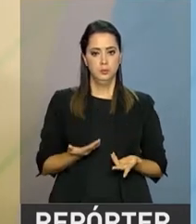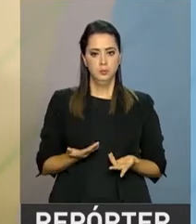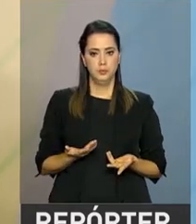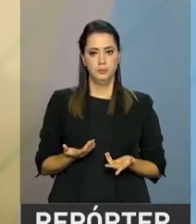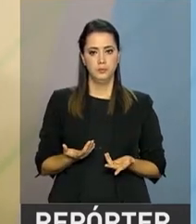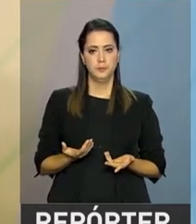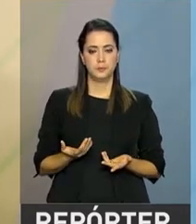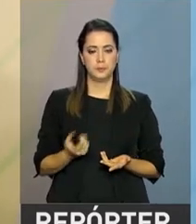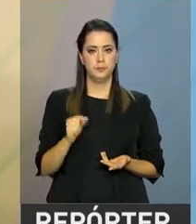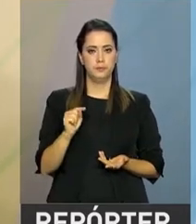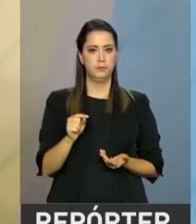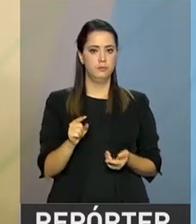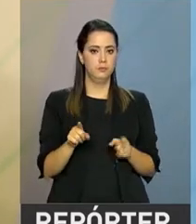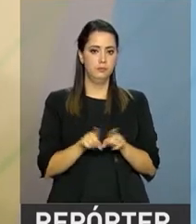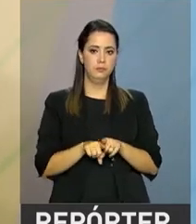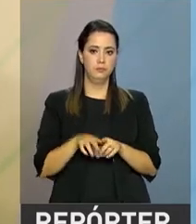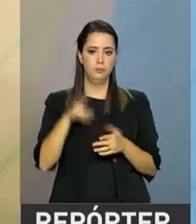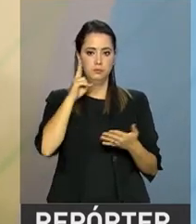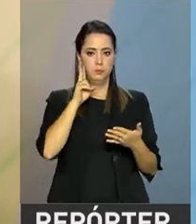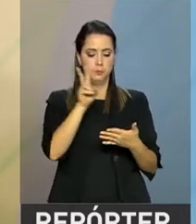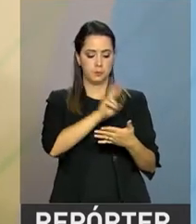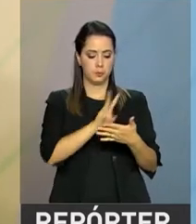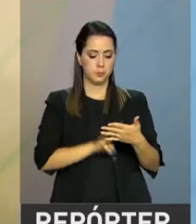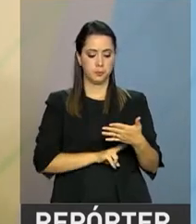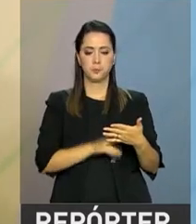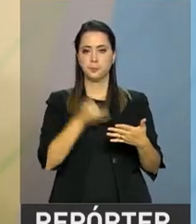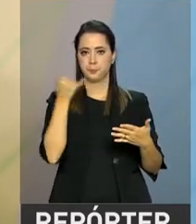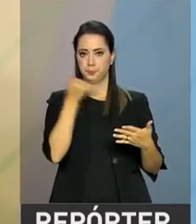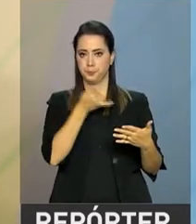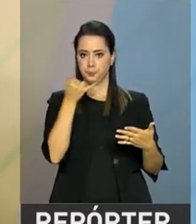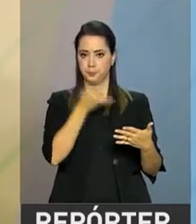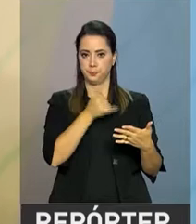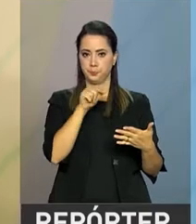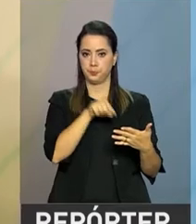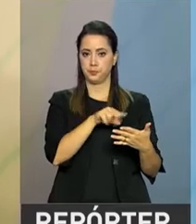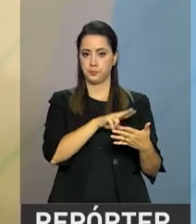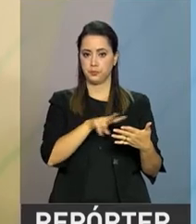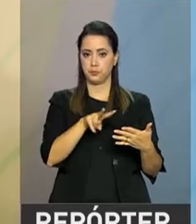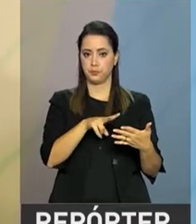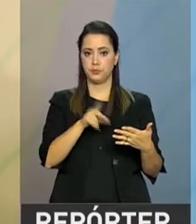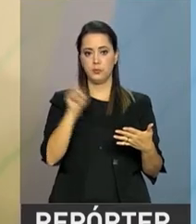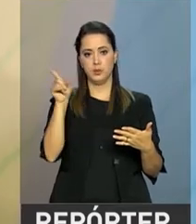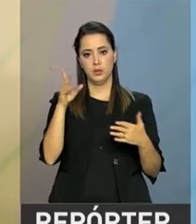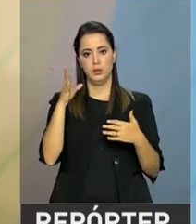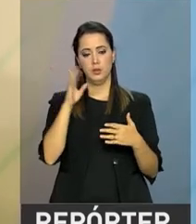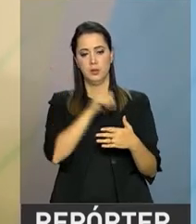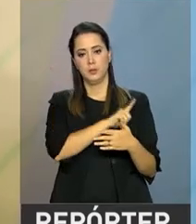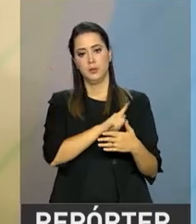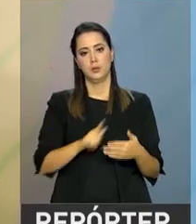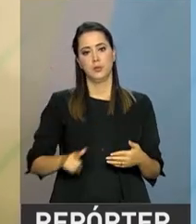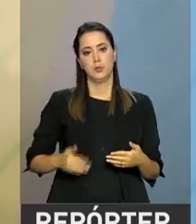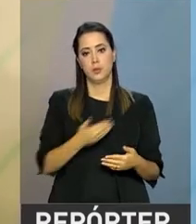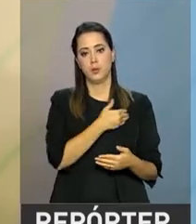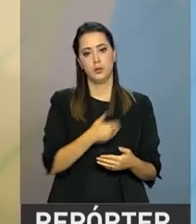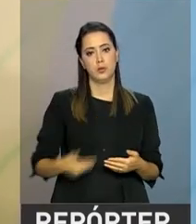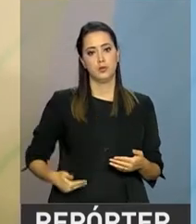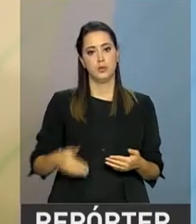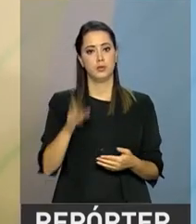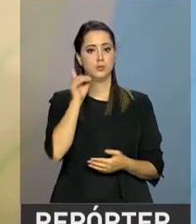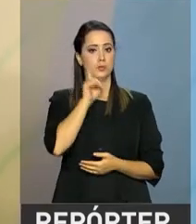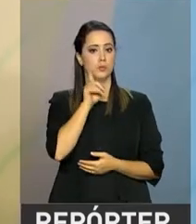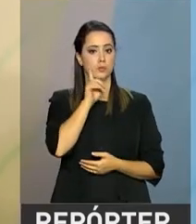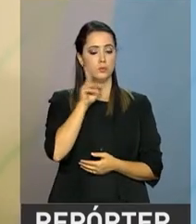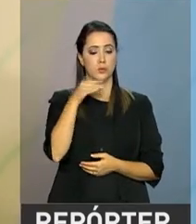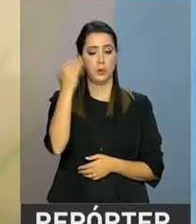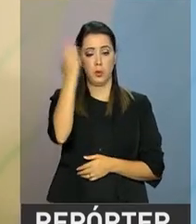e tomando agora uma declaração à feita pela casa branca de que o brasil é um dos países com